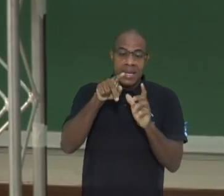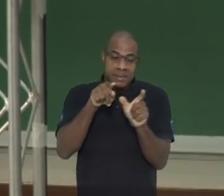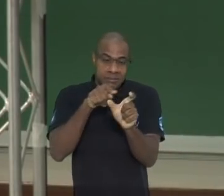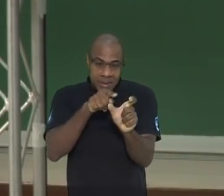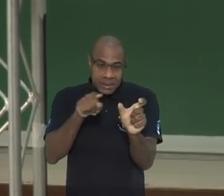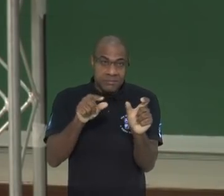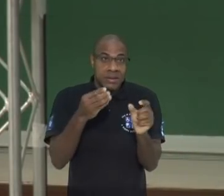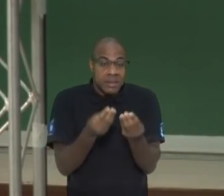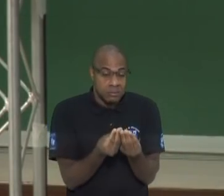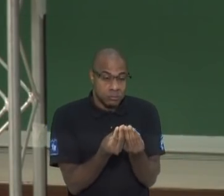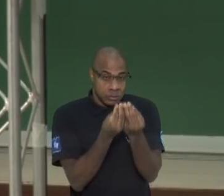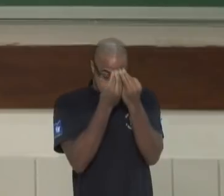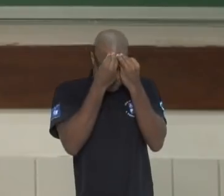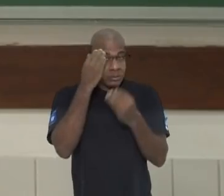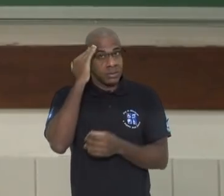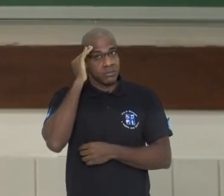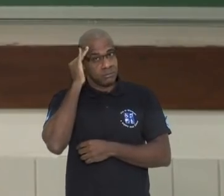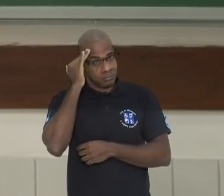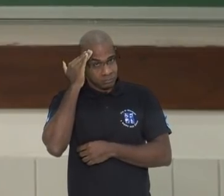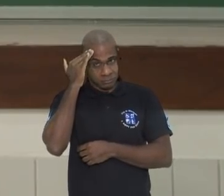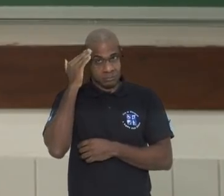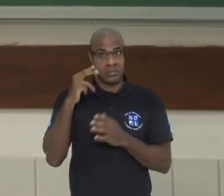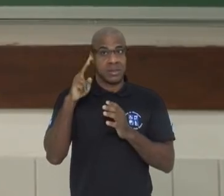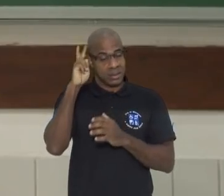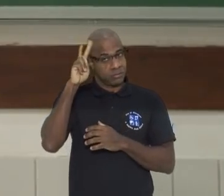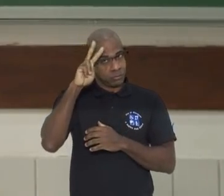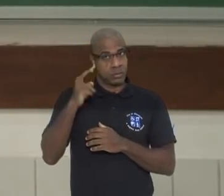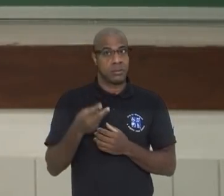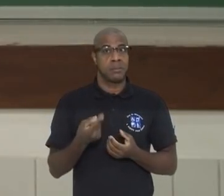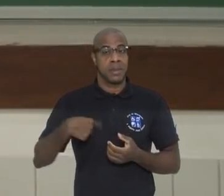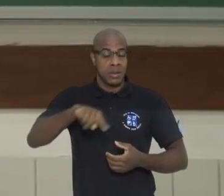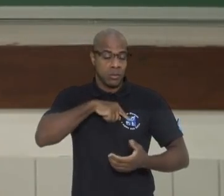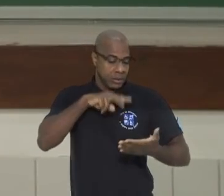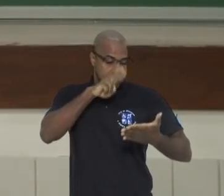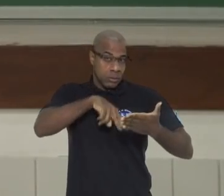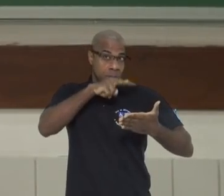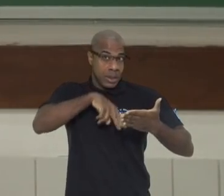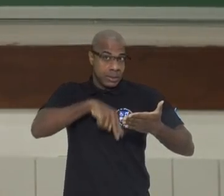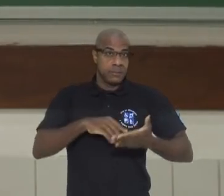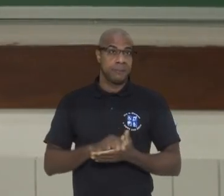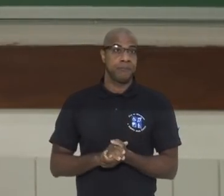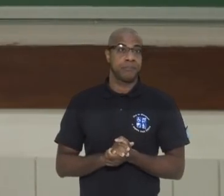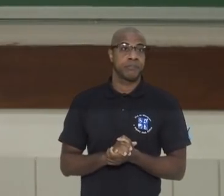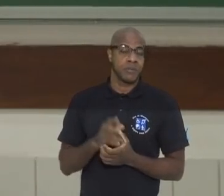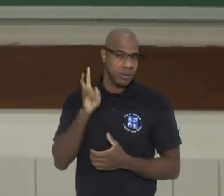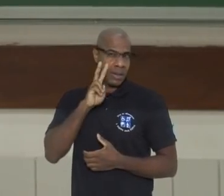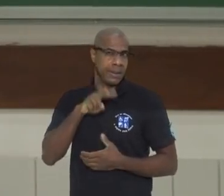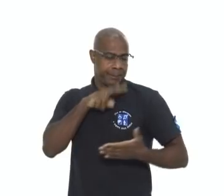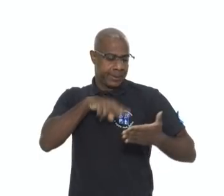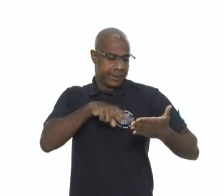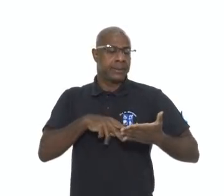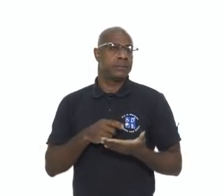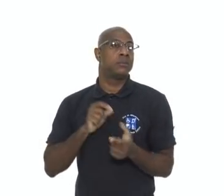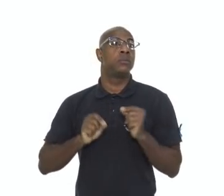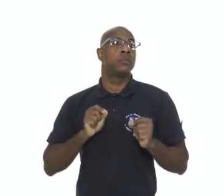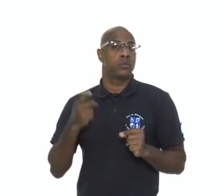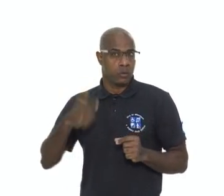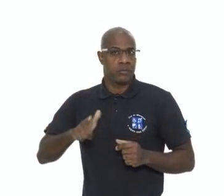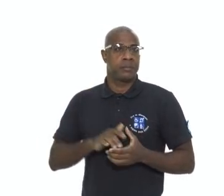da história para nós leitores. Tudo bem? Então vamos relembrar